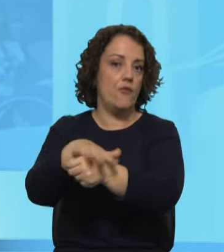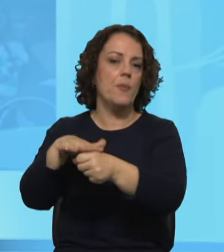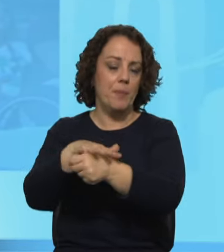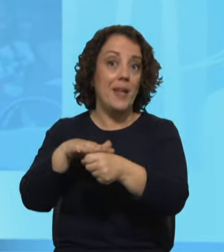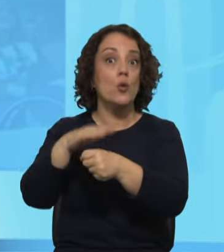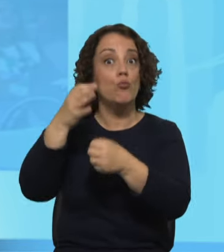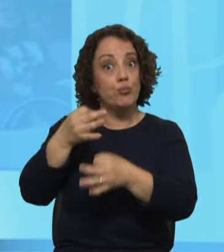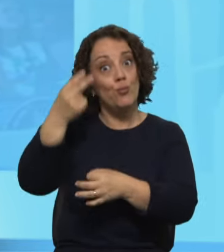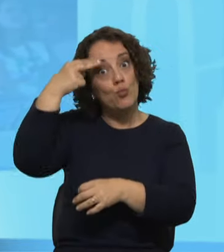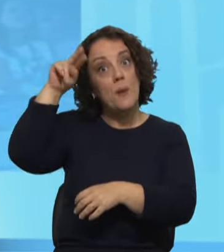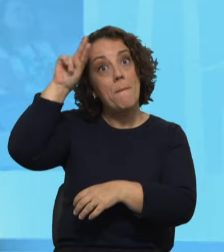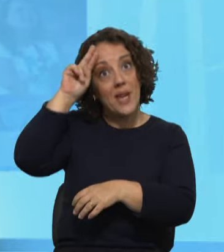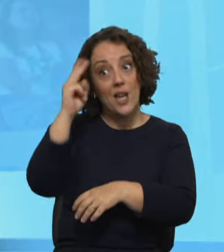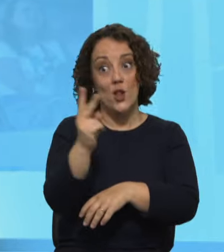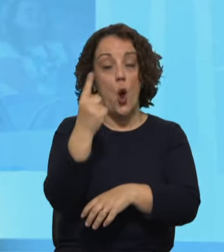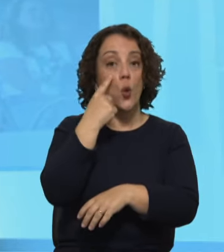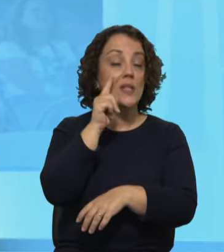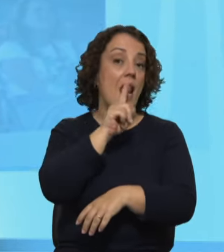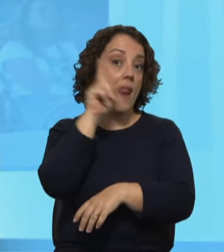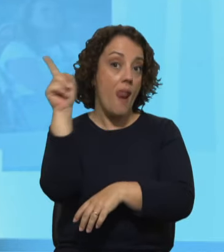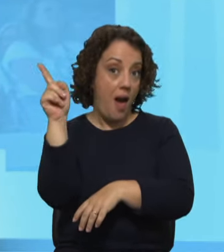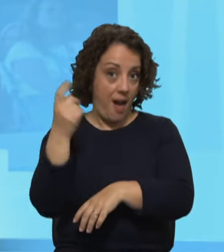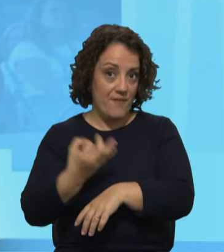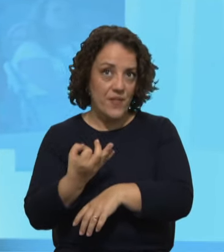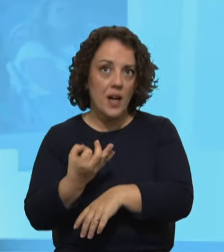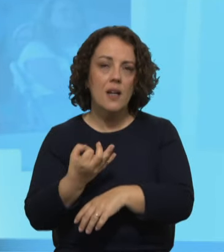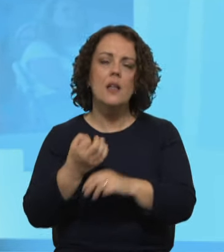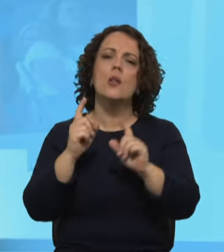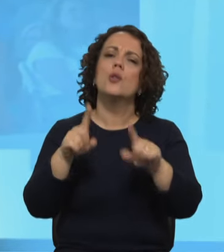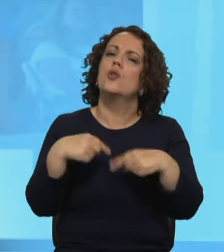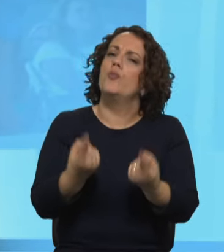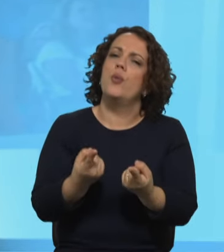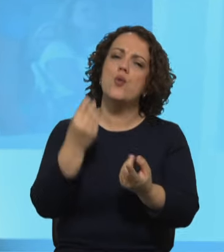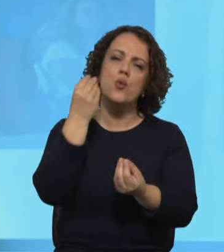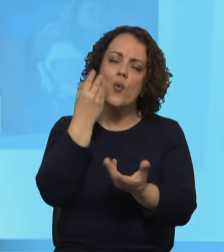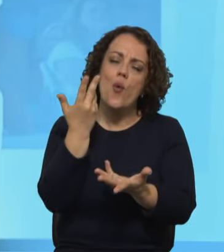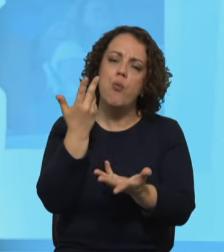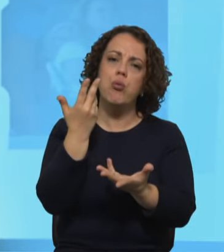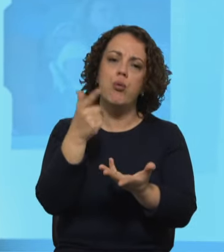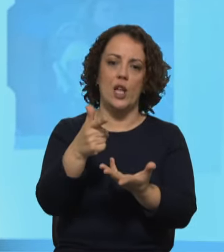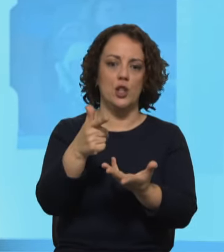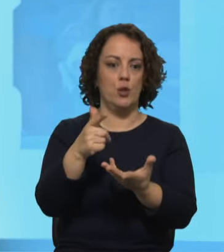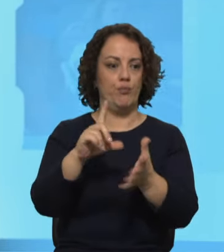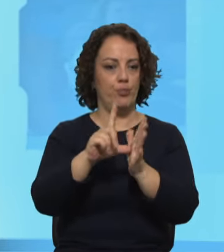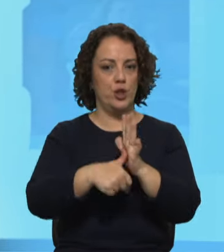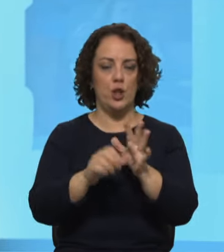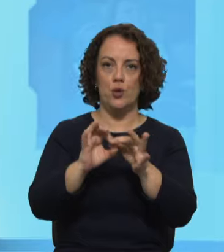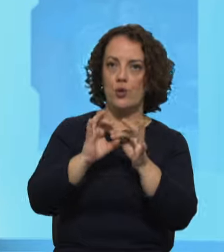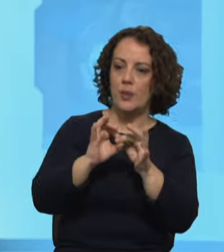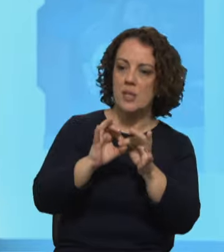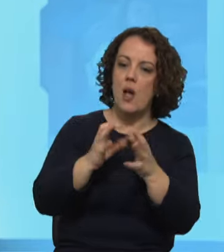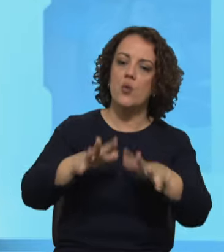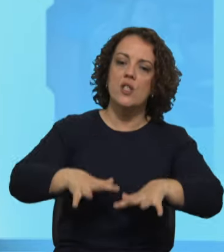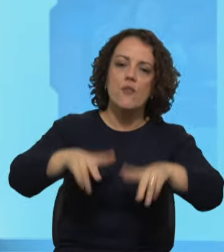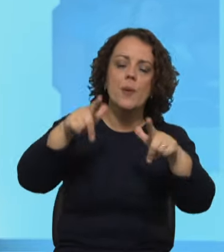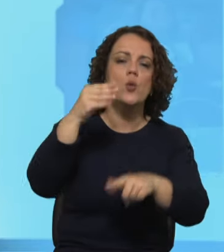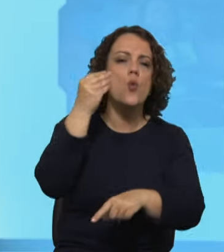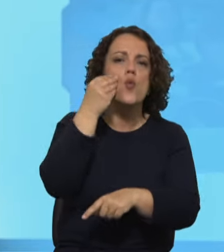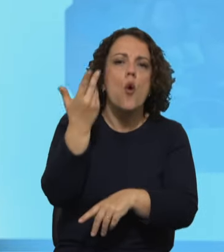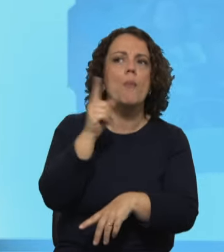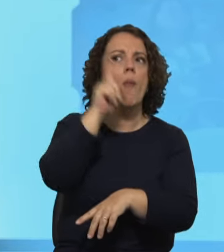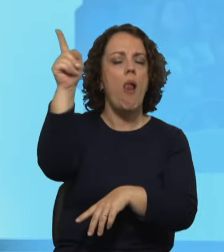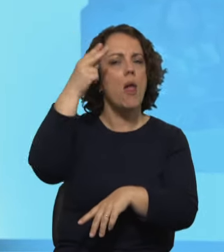Moçambique que foi onde vocês se conheceram H como é que é dado corpo a projetos de cooperação para o desenvolvimento André concretamente em